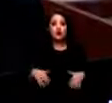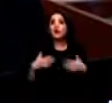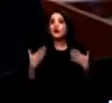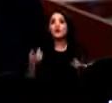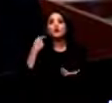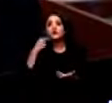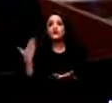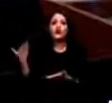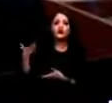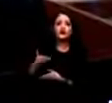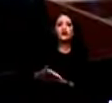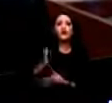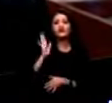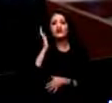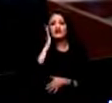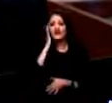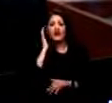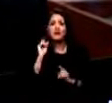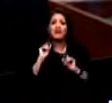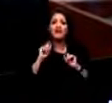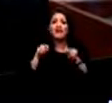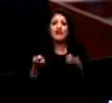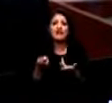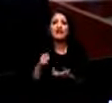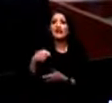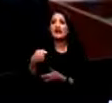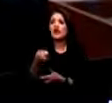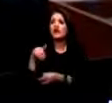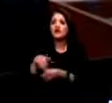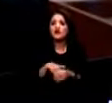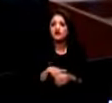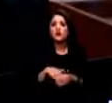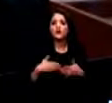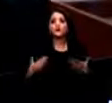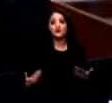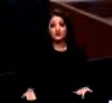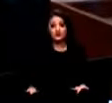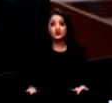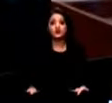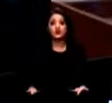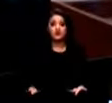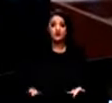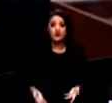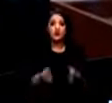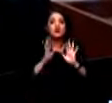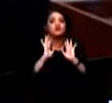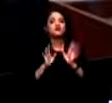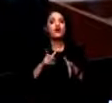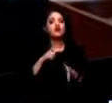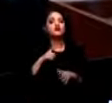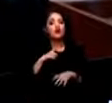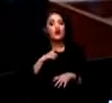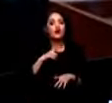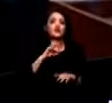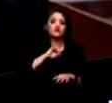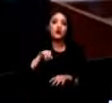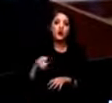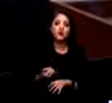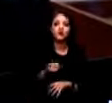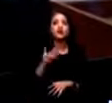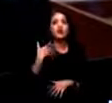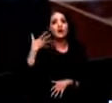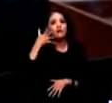votou. É uma inversão. Então, uma mera liberalidade. A parte já teve a oportunidade de fazer a sustentação oral. O contraditório já